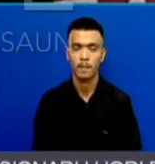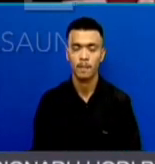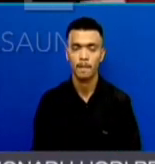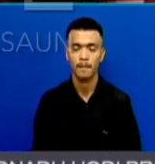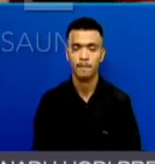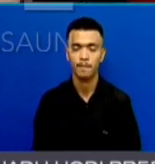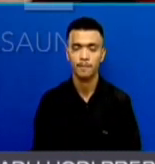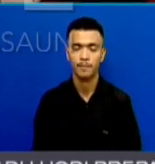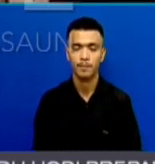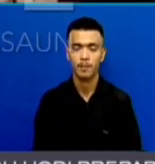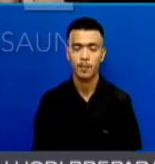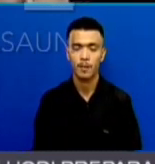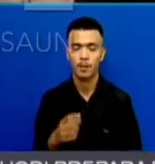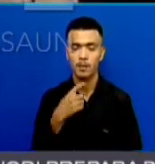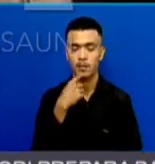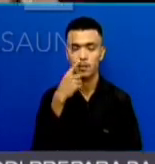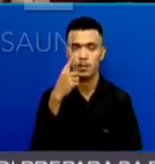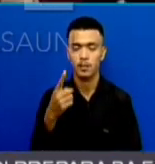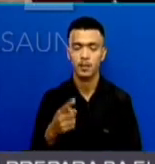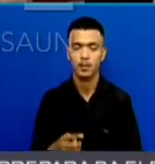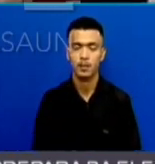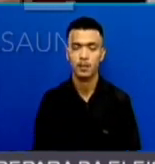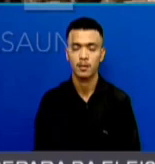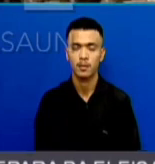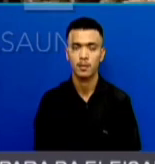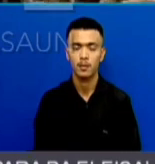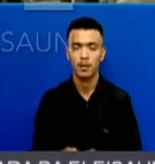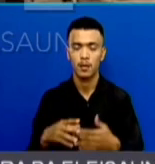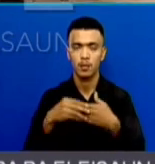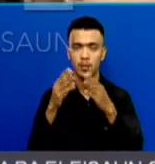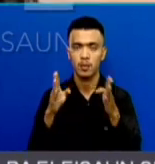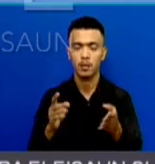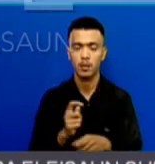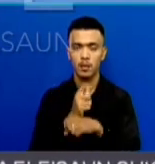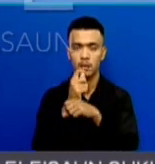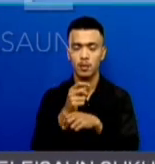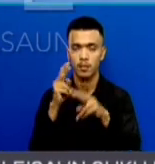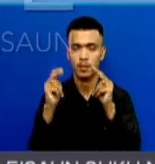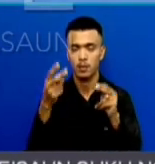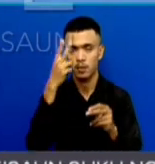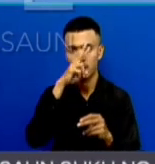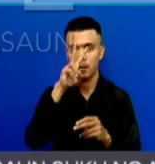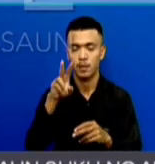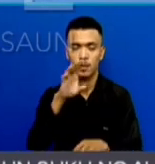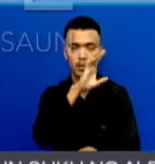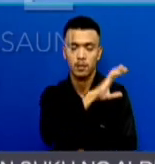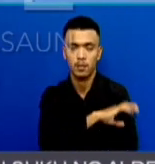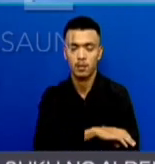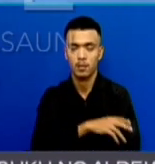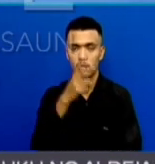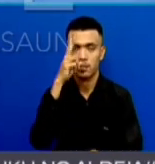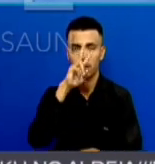konsili purisimento komunitaria tauru de mingus noroin sarmento teten. Autoridade Tauru precisa unificar forças de segurança. Tu